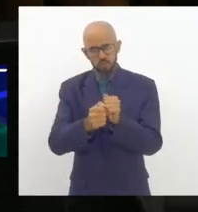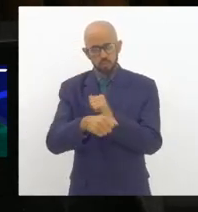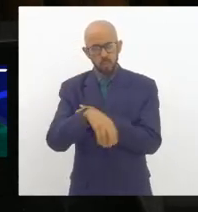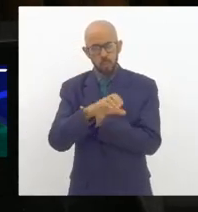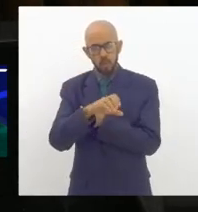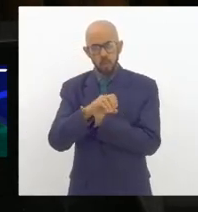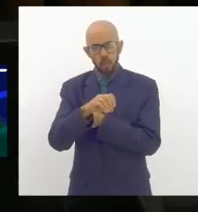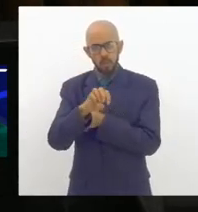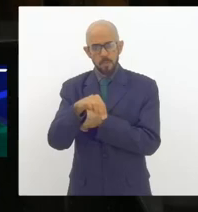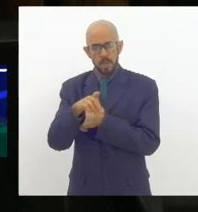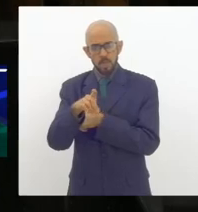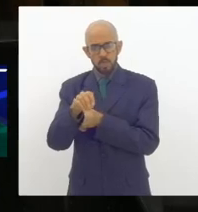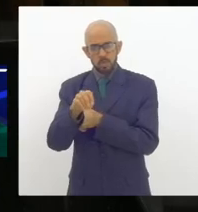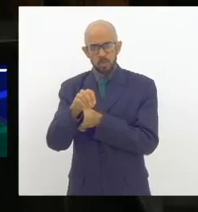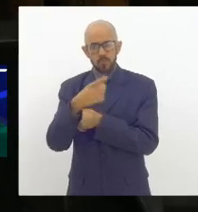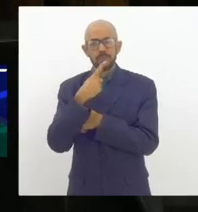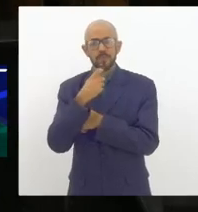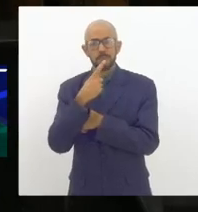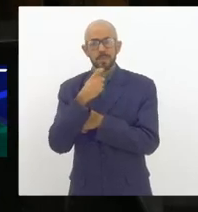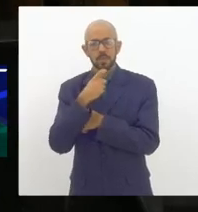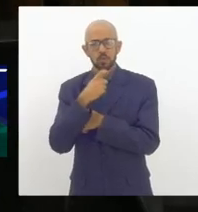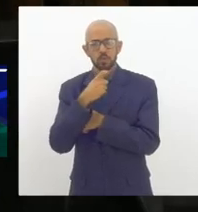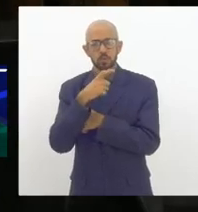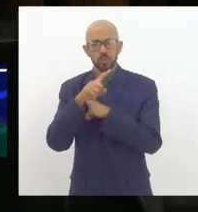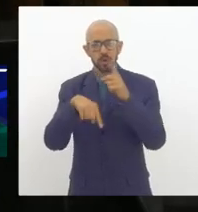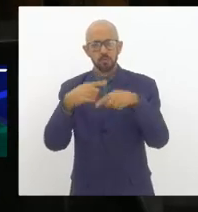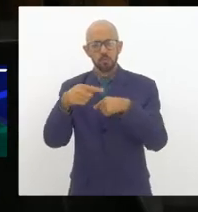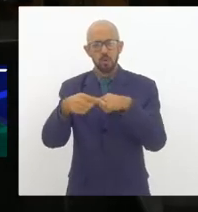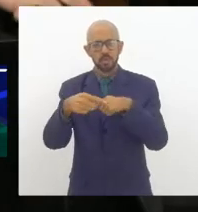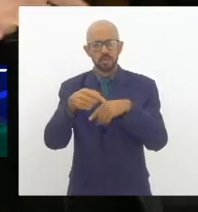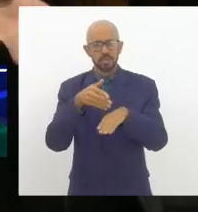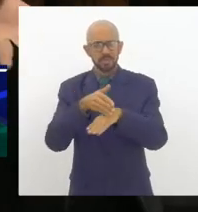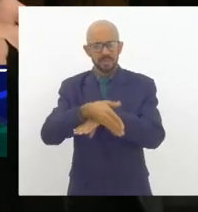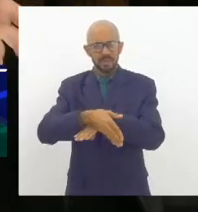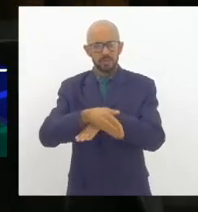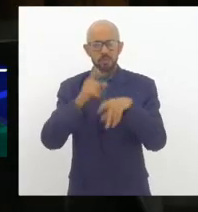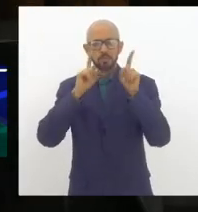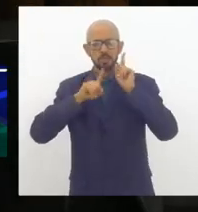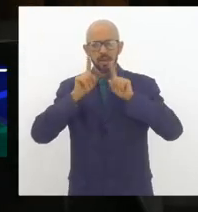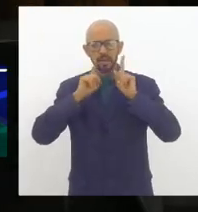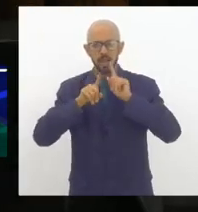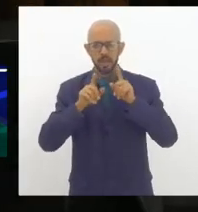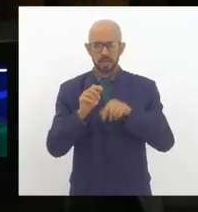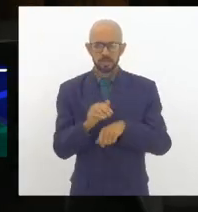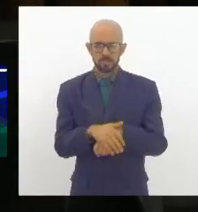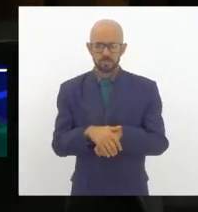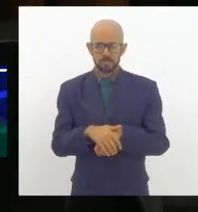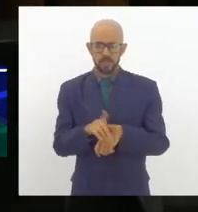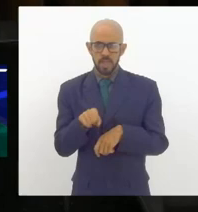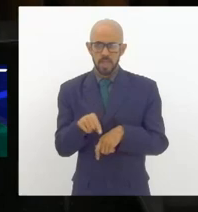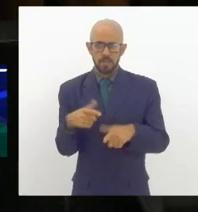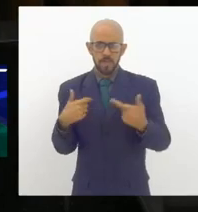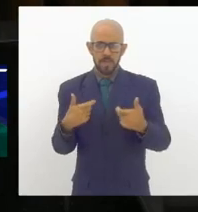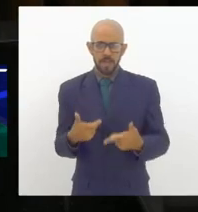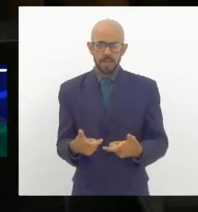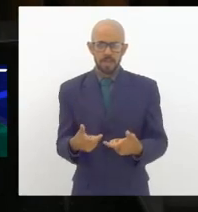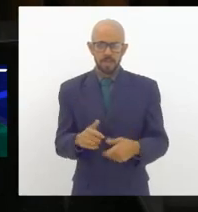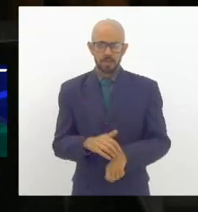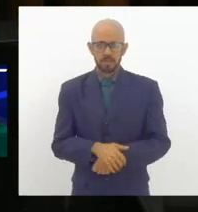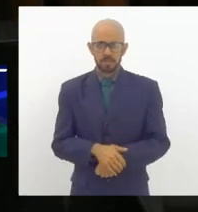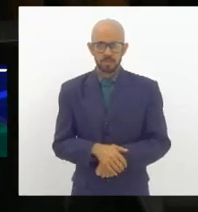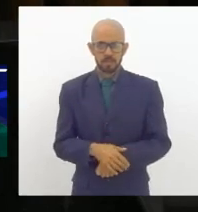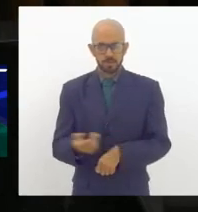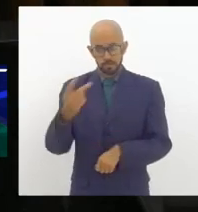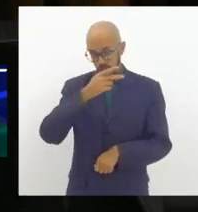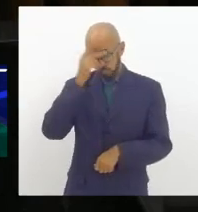Vermelho e no dia seguinte o comando vermelho invade em Maricá tá uma guerra e as pessoas